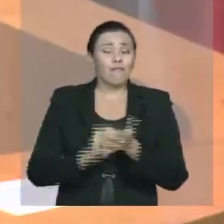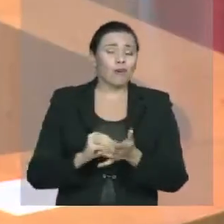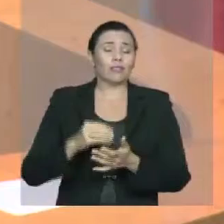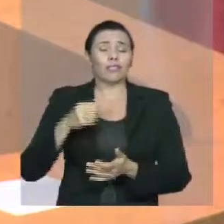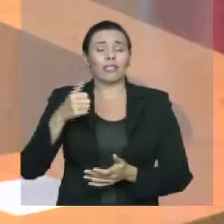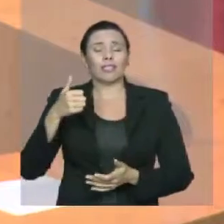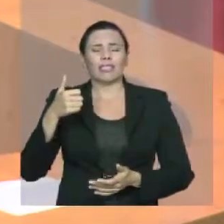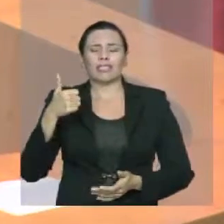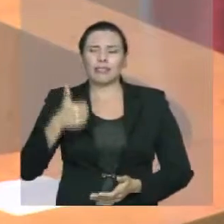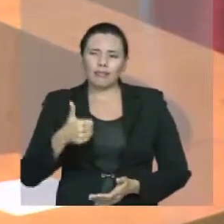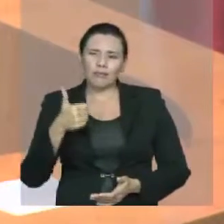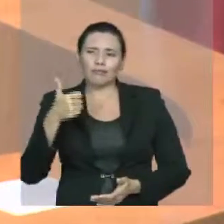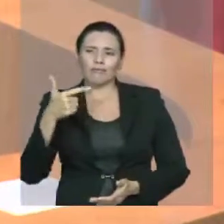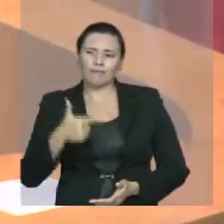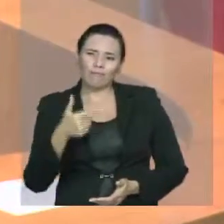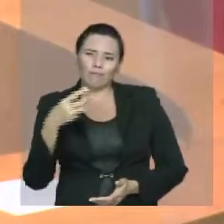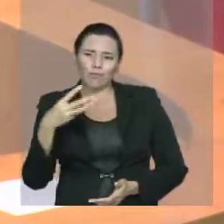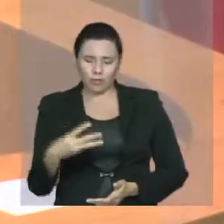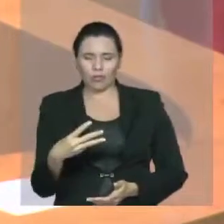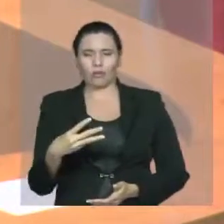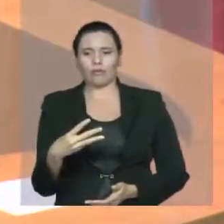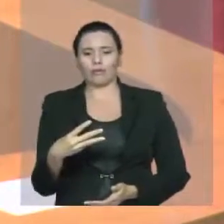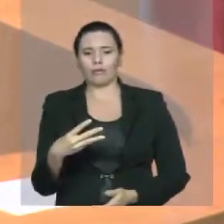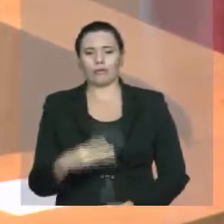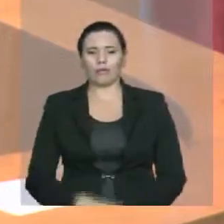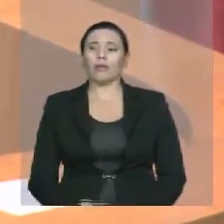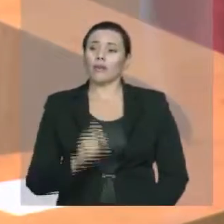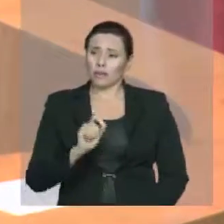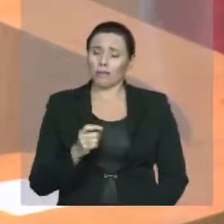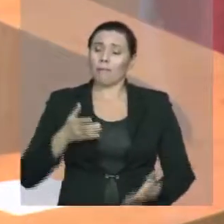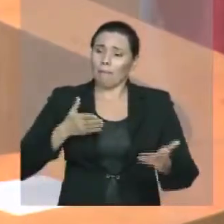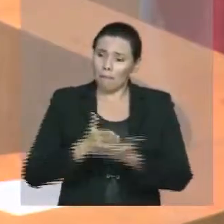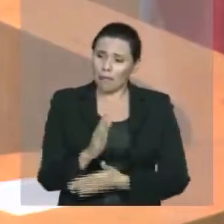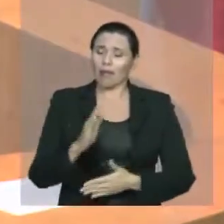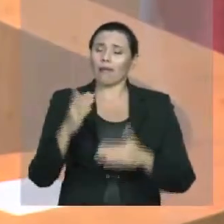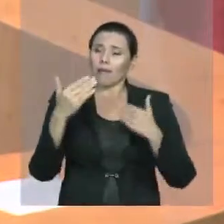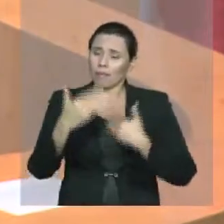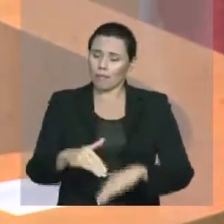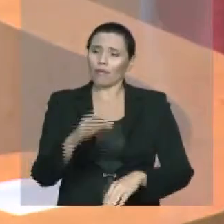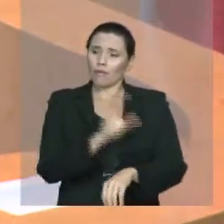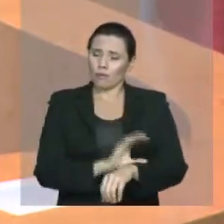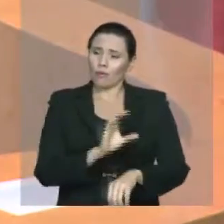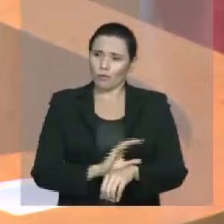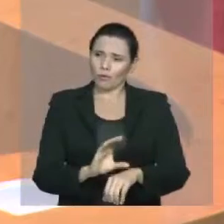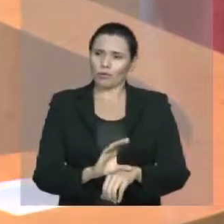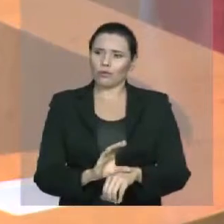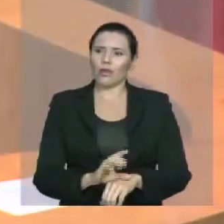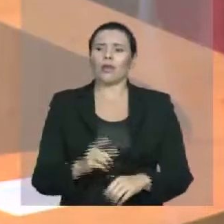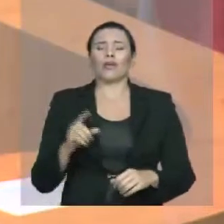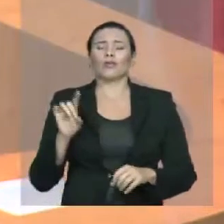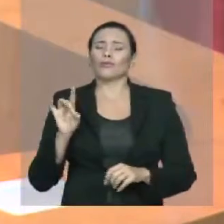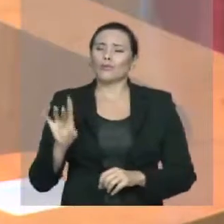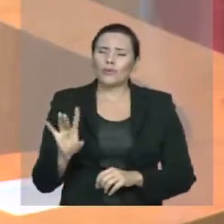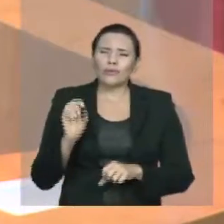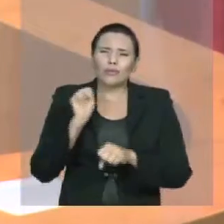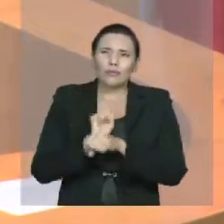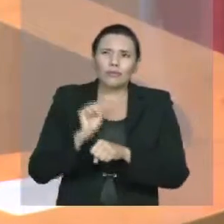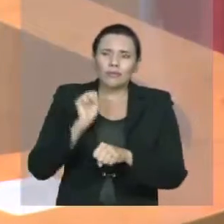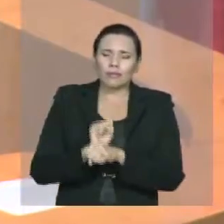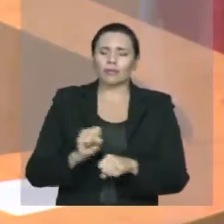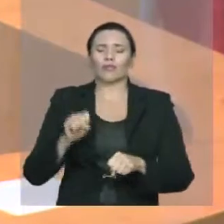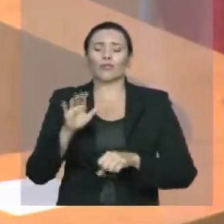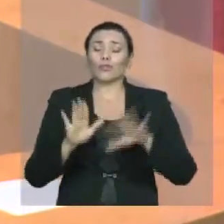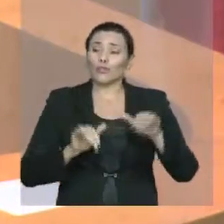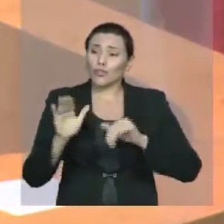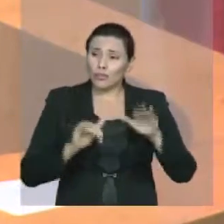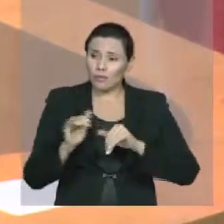investigadores aprovados no último concurso, que estão aptos para a realização do curso de formação. Então, aproveito a oportunidade. Estamos falando